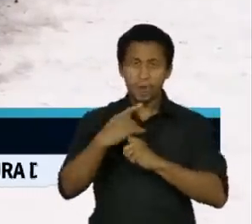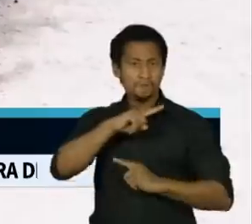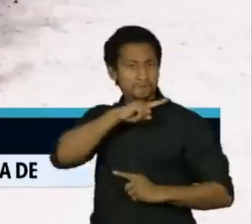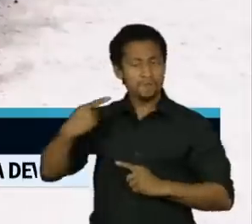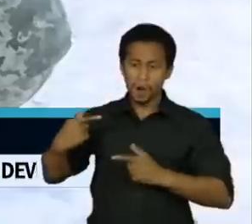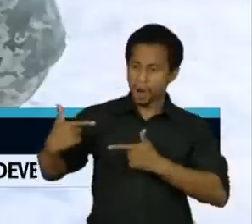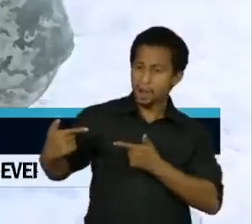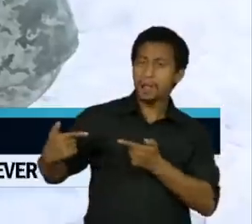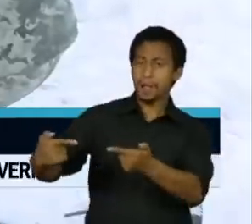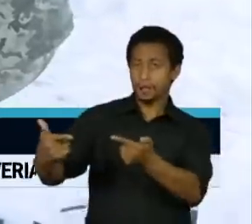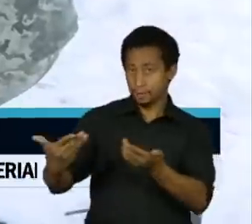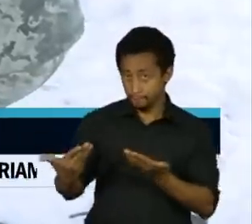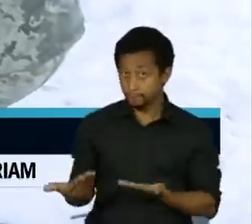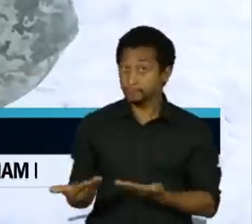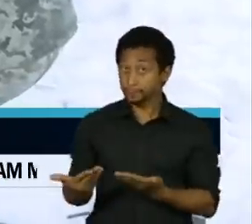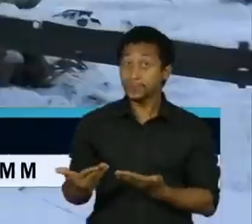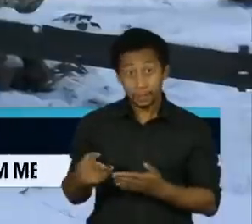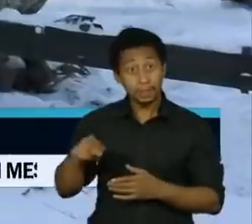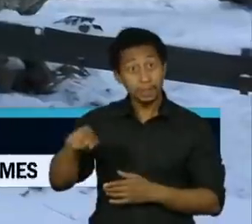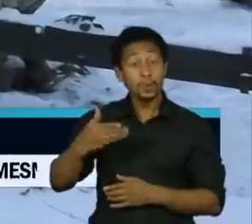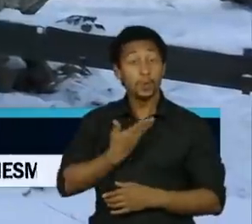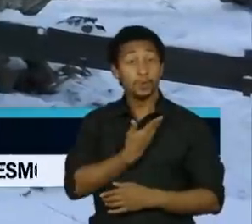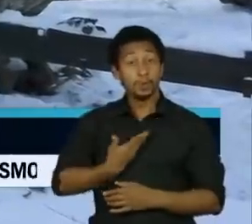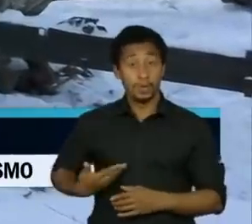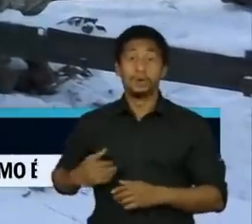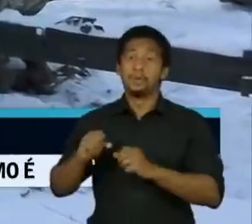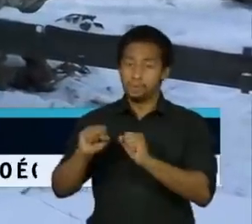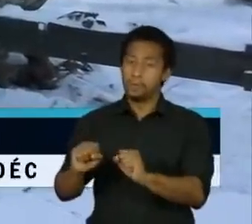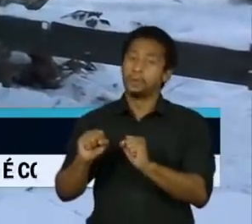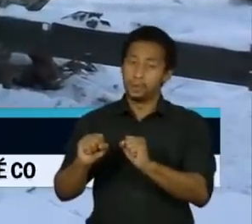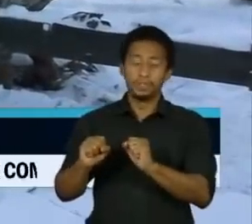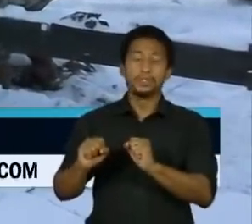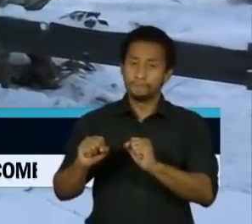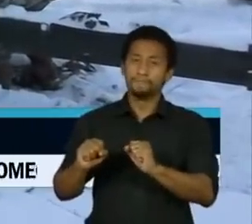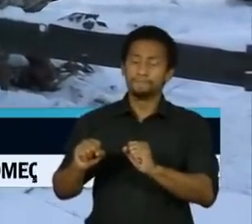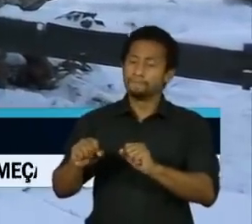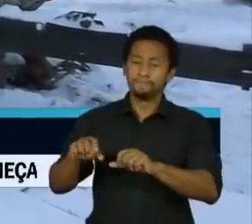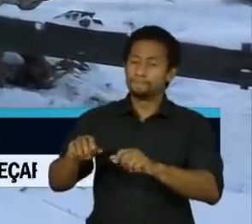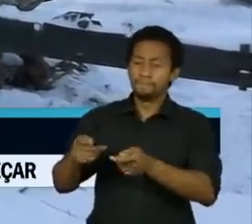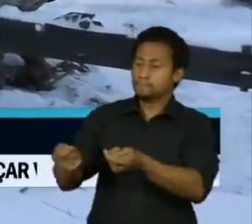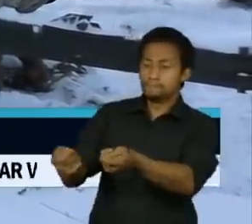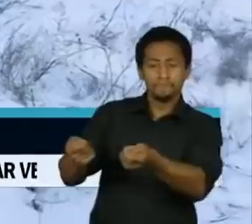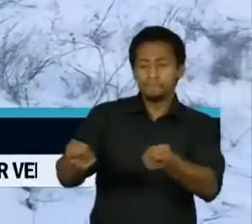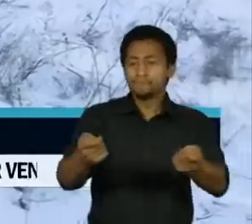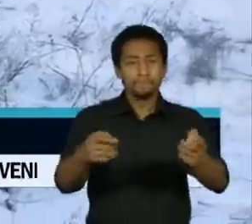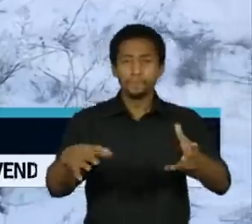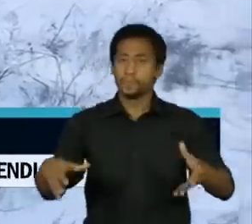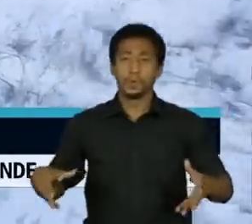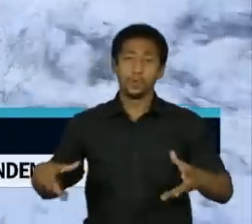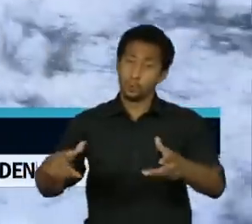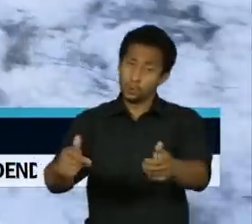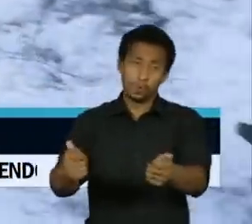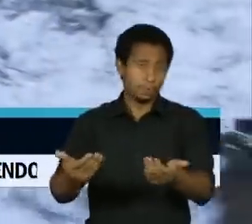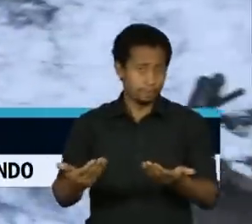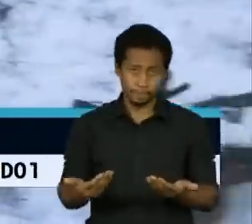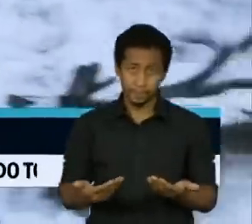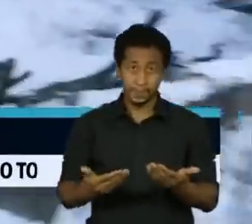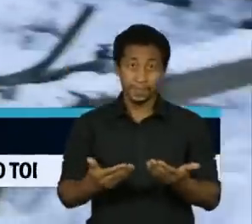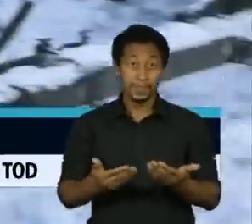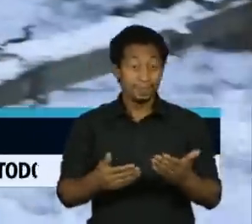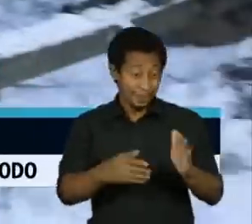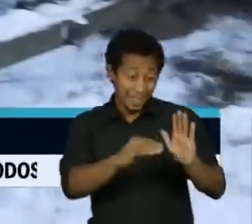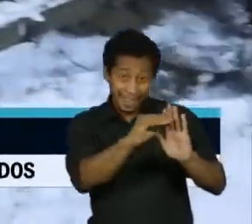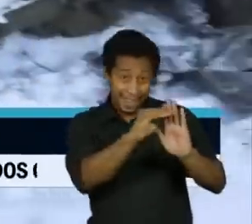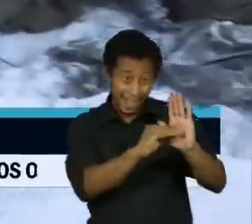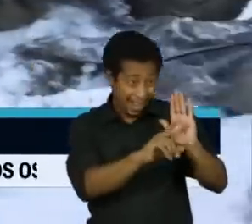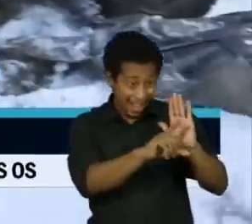e, a partir disso, ele pode tomar algumas medidas extremas, que é uma, entre aspas, ruptura do